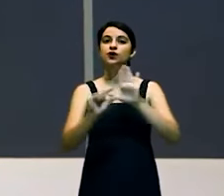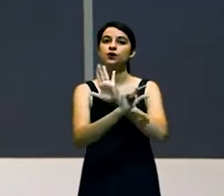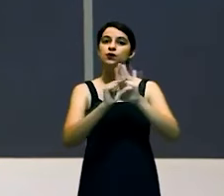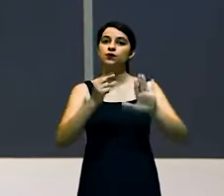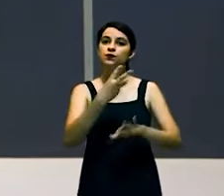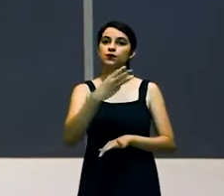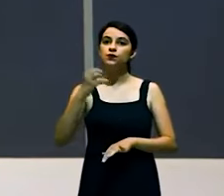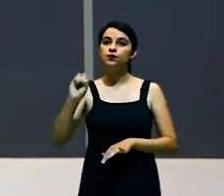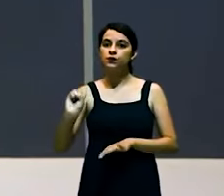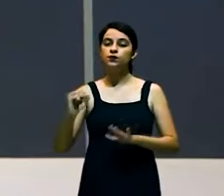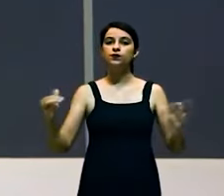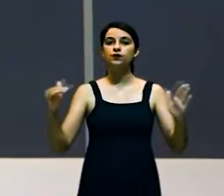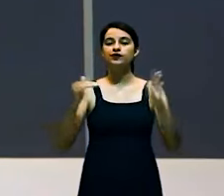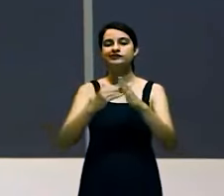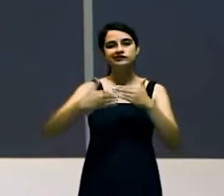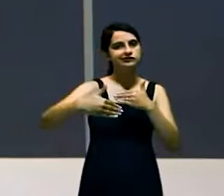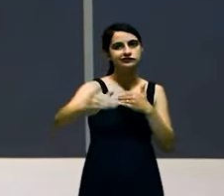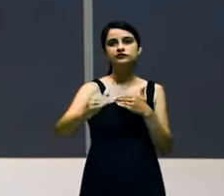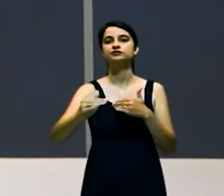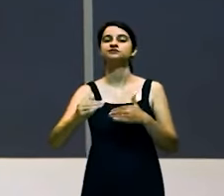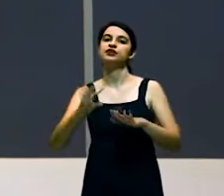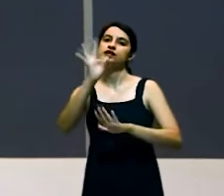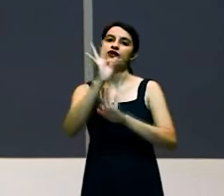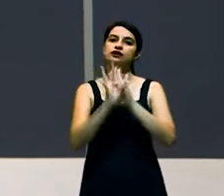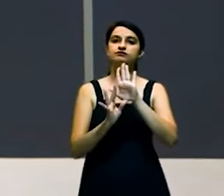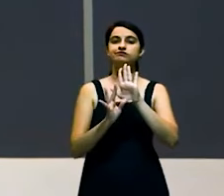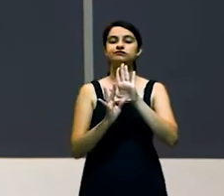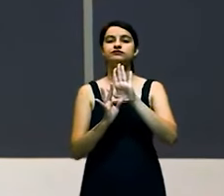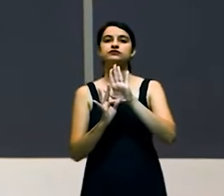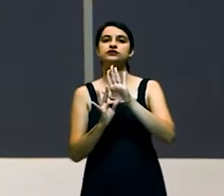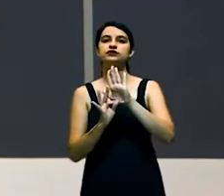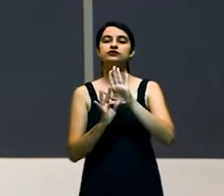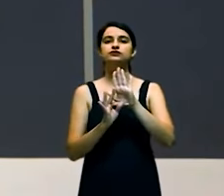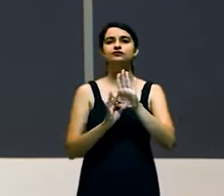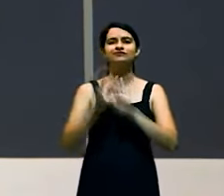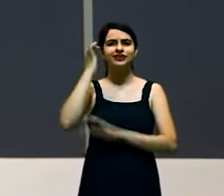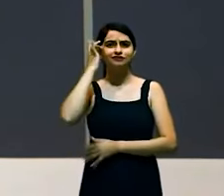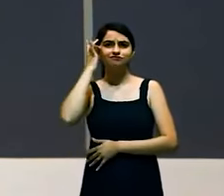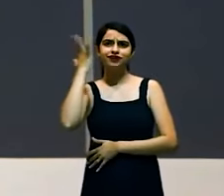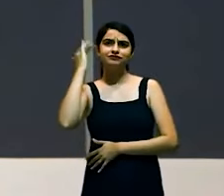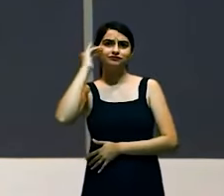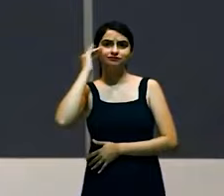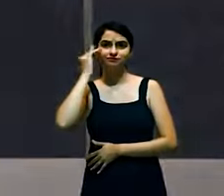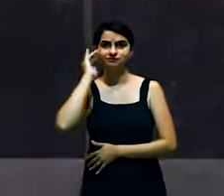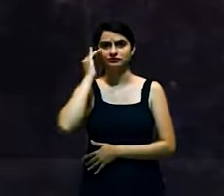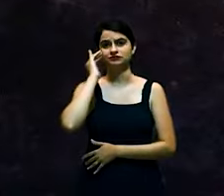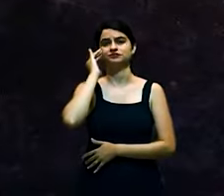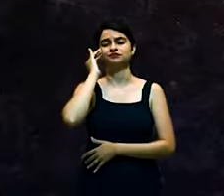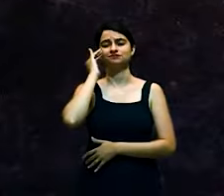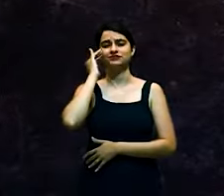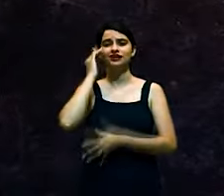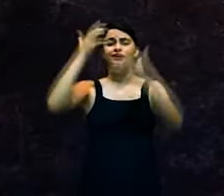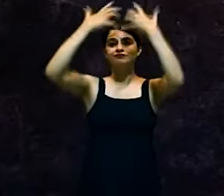versículo 38 a seguir. Você, é um texto de fácil entendimento e que nos